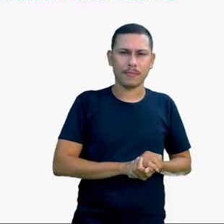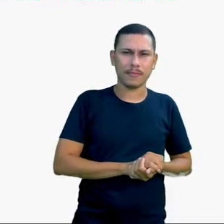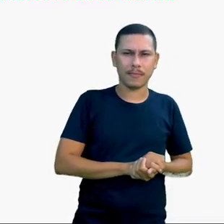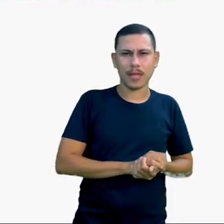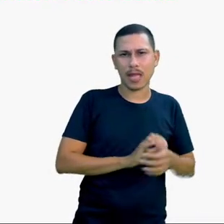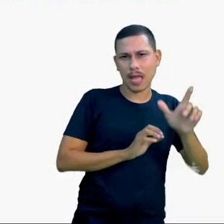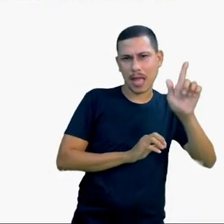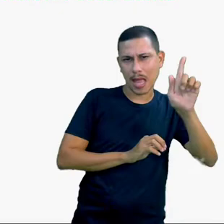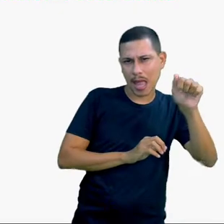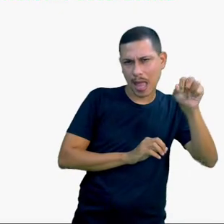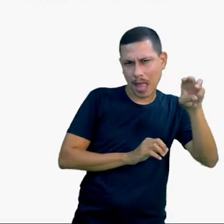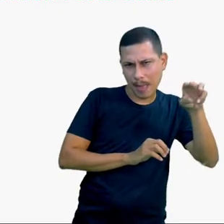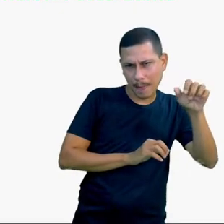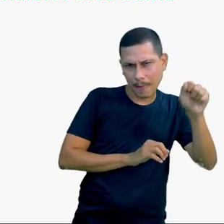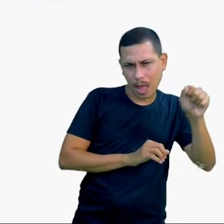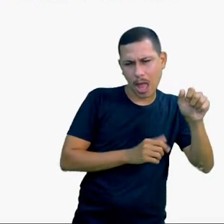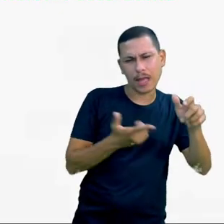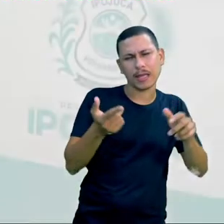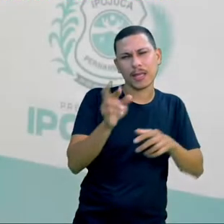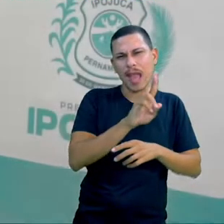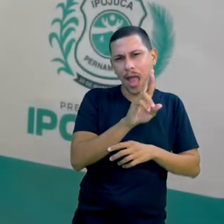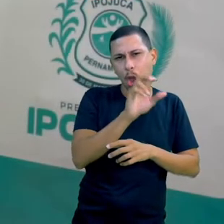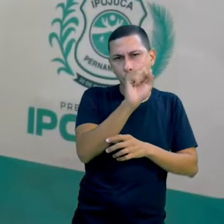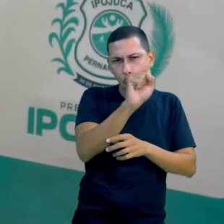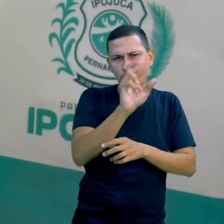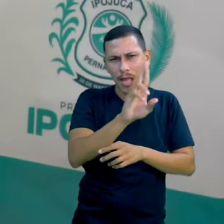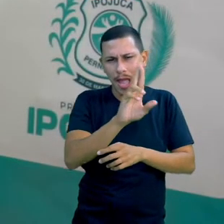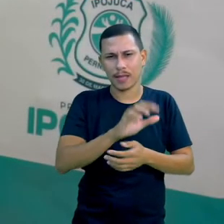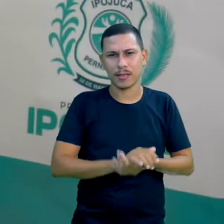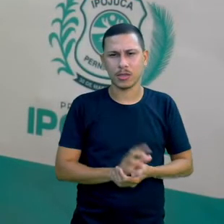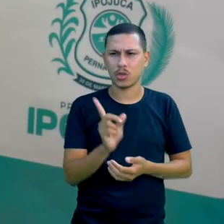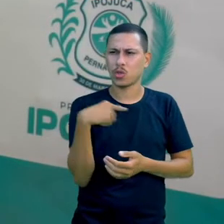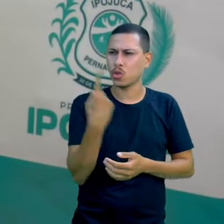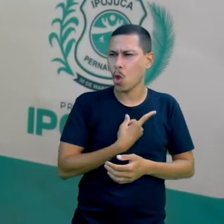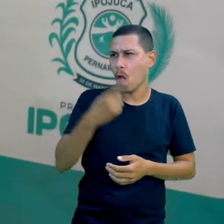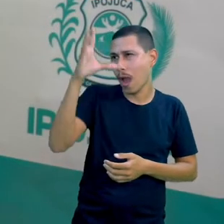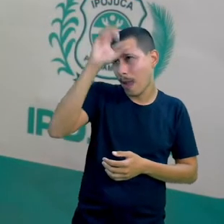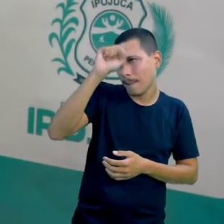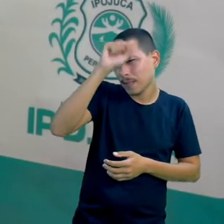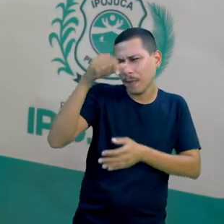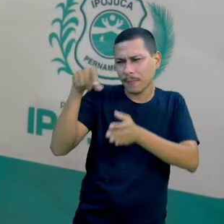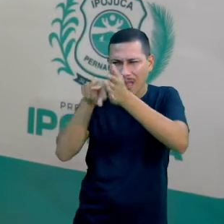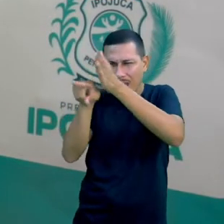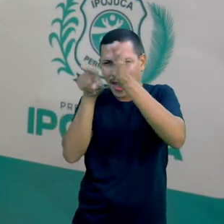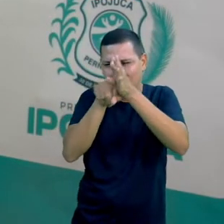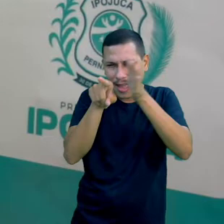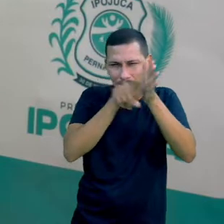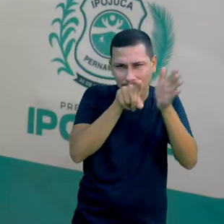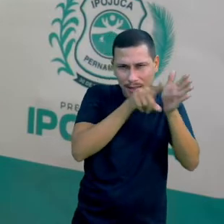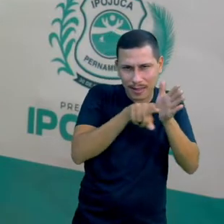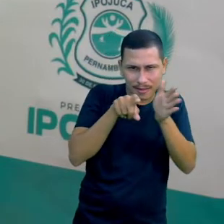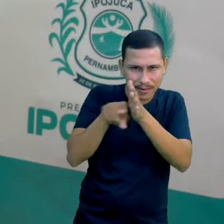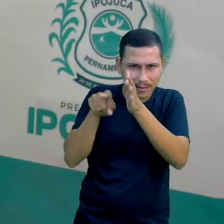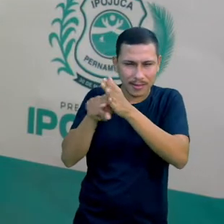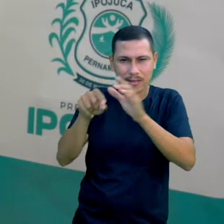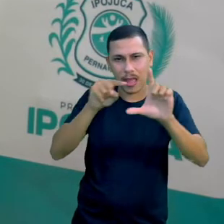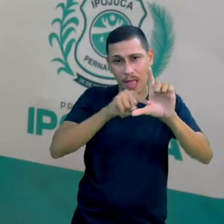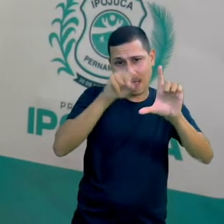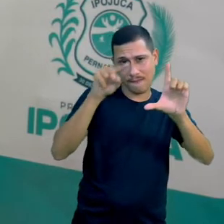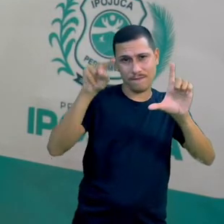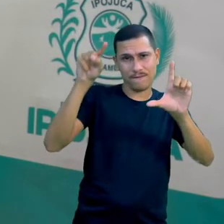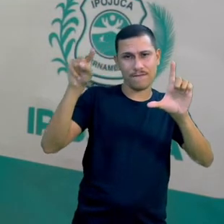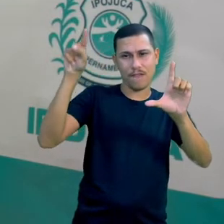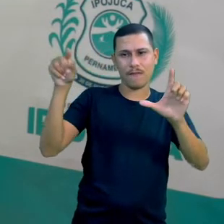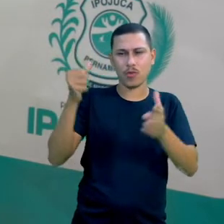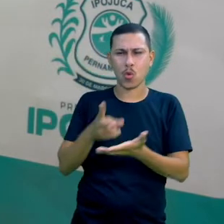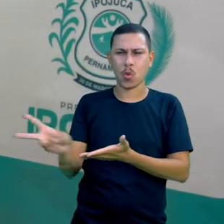ok? Note que nós estamos aprendendo a analisar gráficos. Vamos prosseguir?